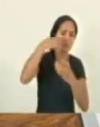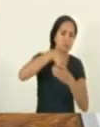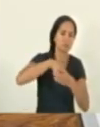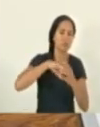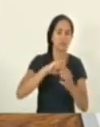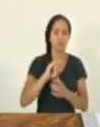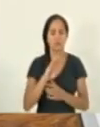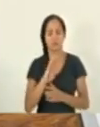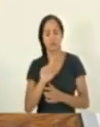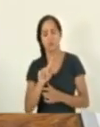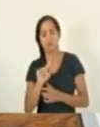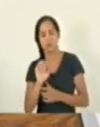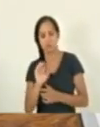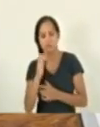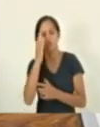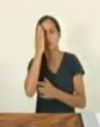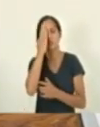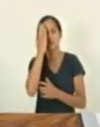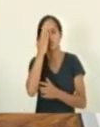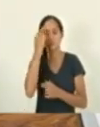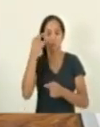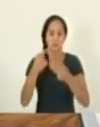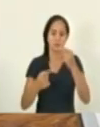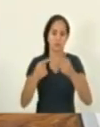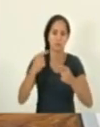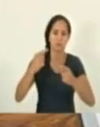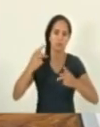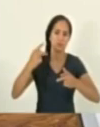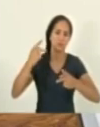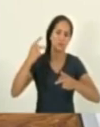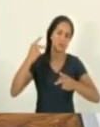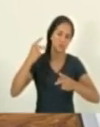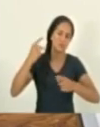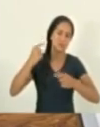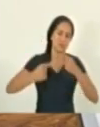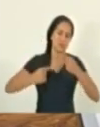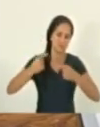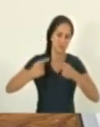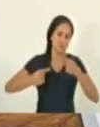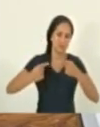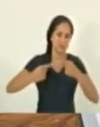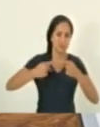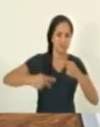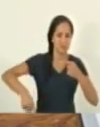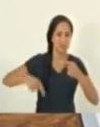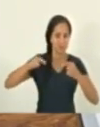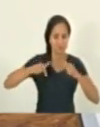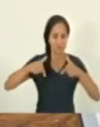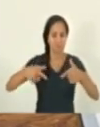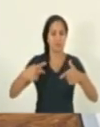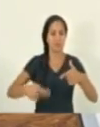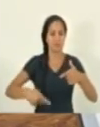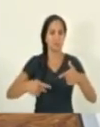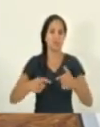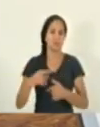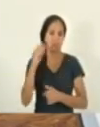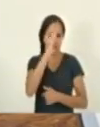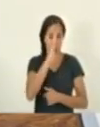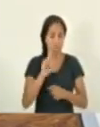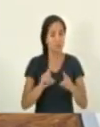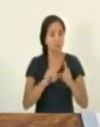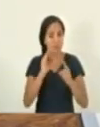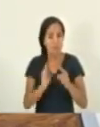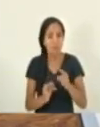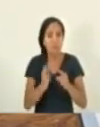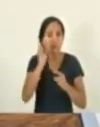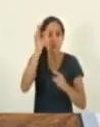direcionar as políticas públicas que são implementadas no Brasil e para fazer previsões daquilo que é